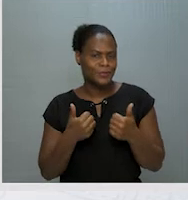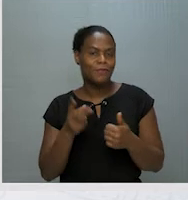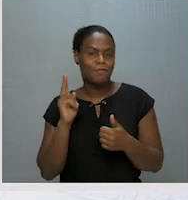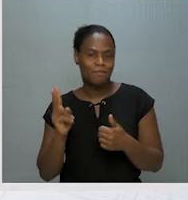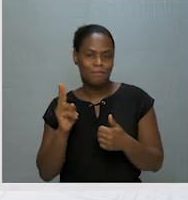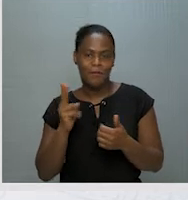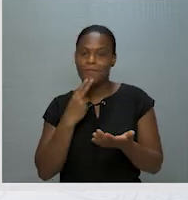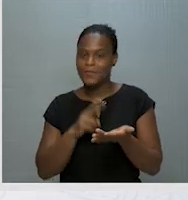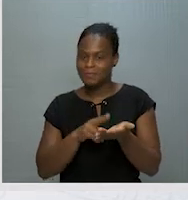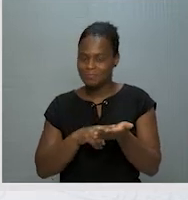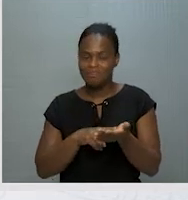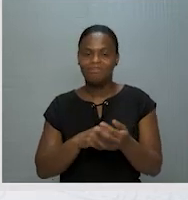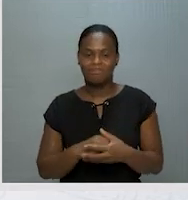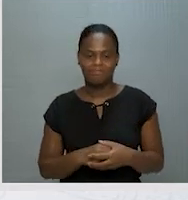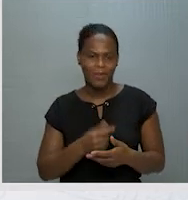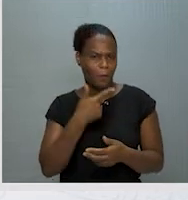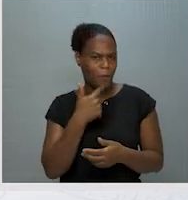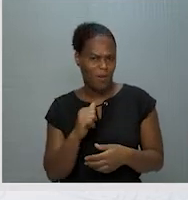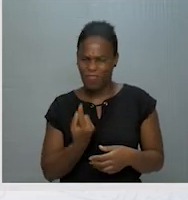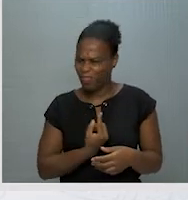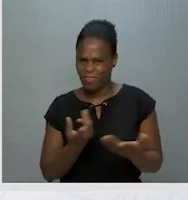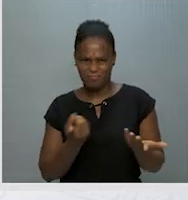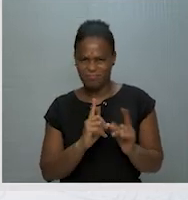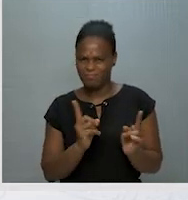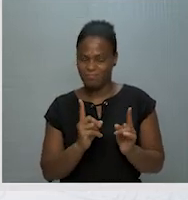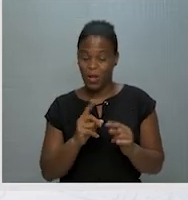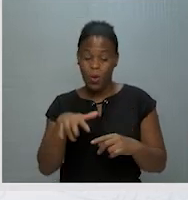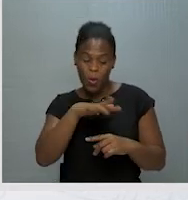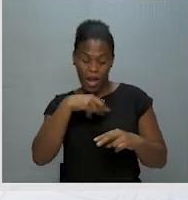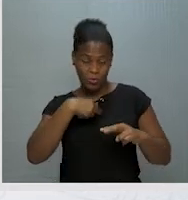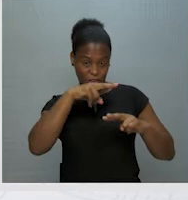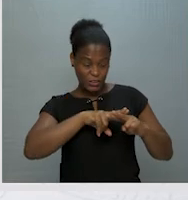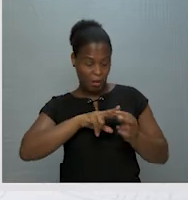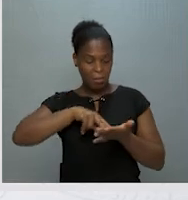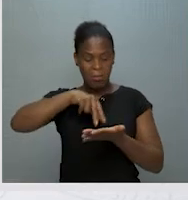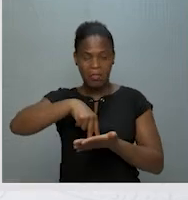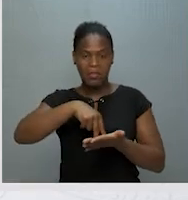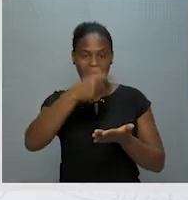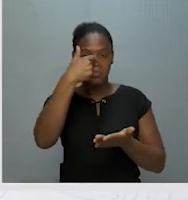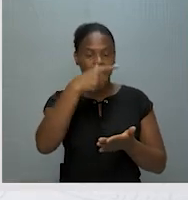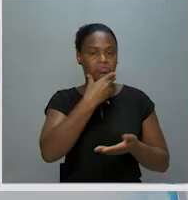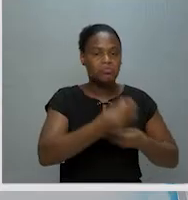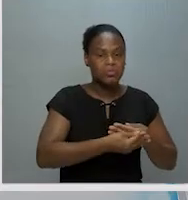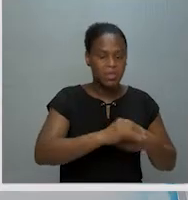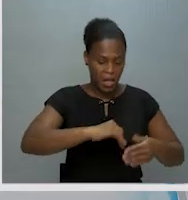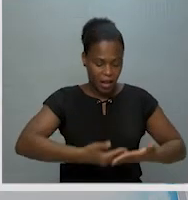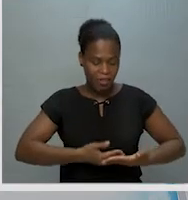afirmação verdadeira. Não devo ceder o meu lugar a idosos e grávidas?